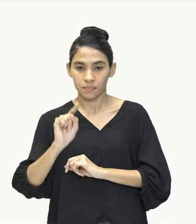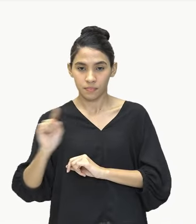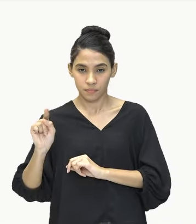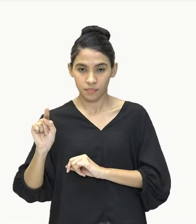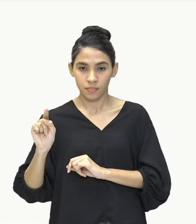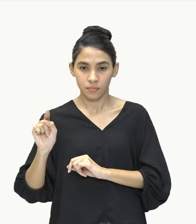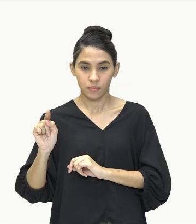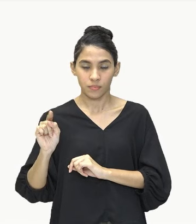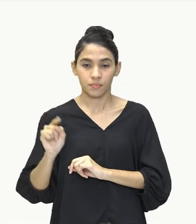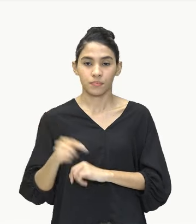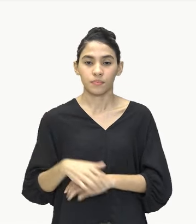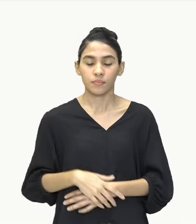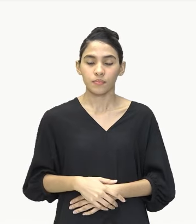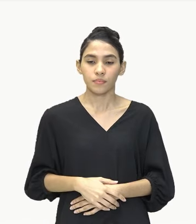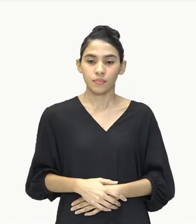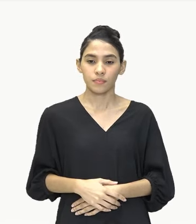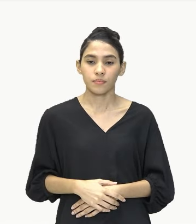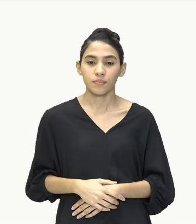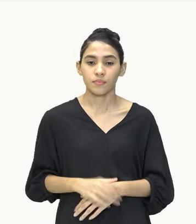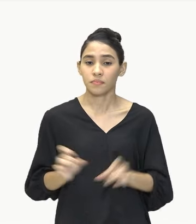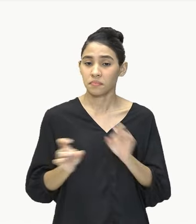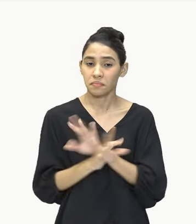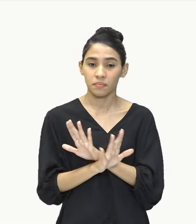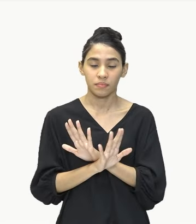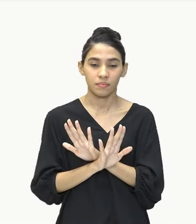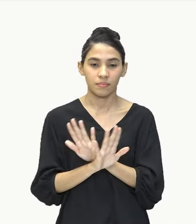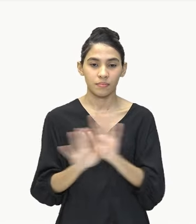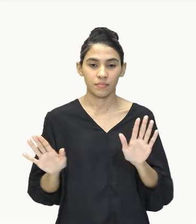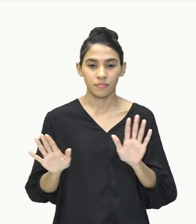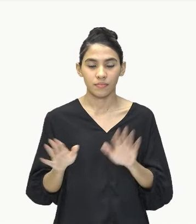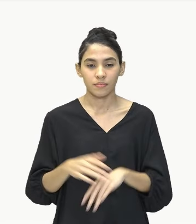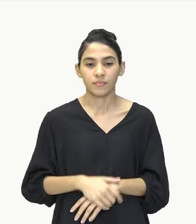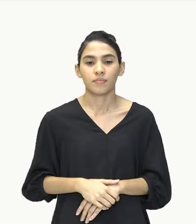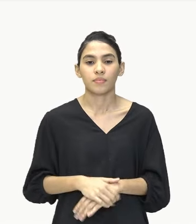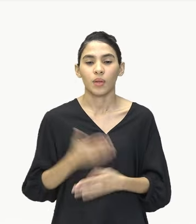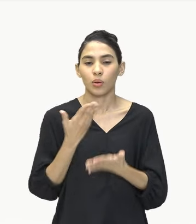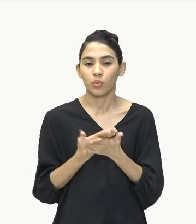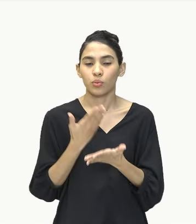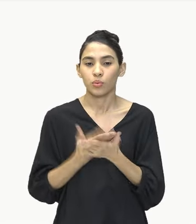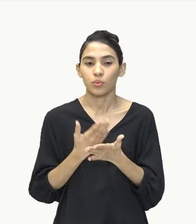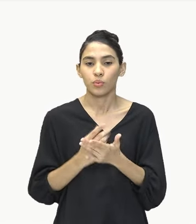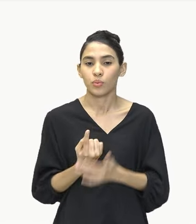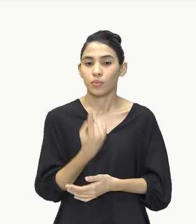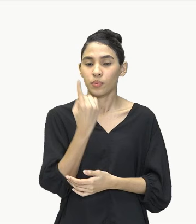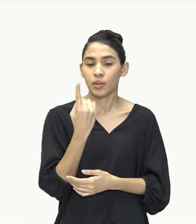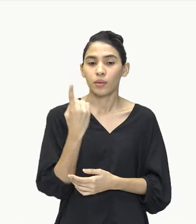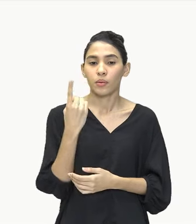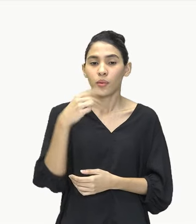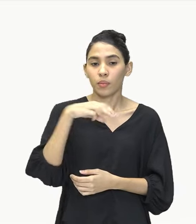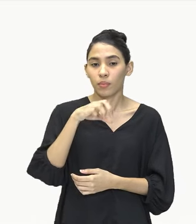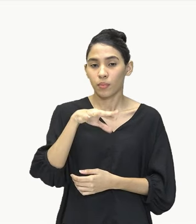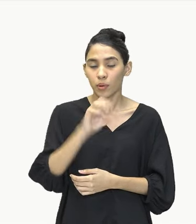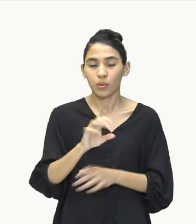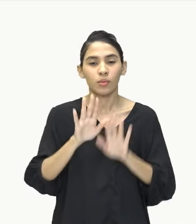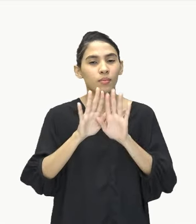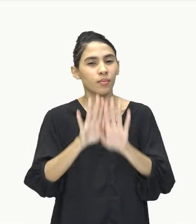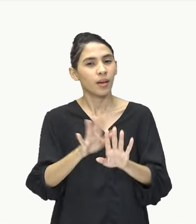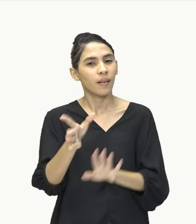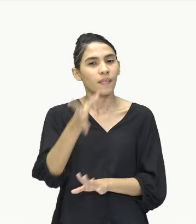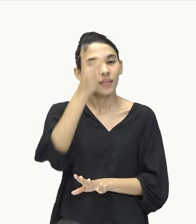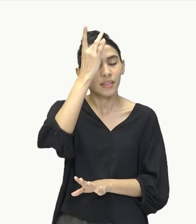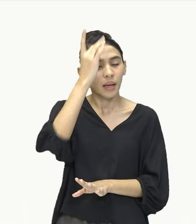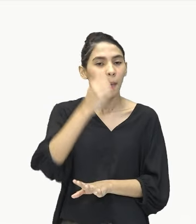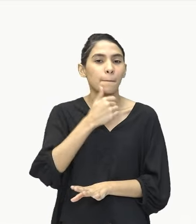x e o z. Pronto. Tá aí, fizemos o estudo desse primeiro monômio. Mas, para fixar